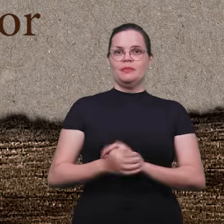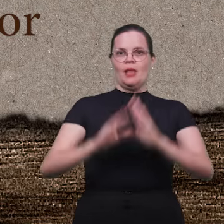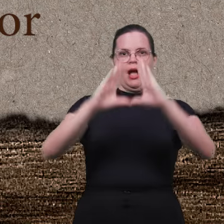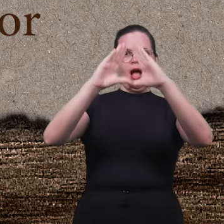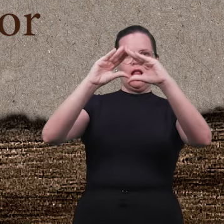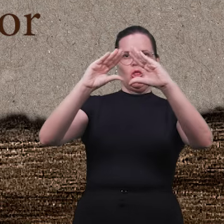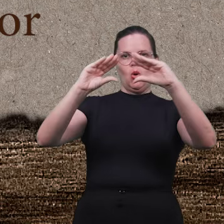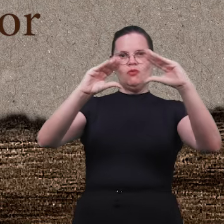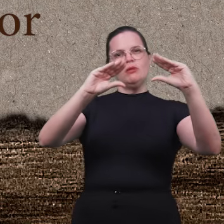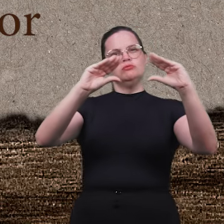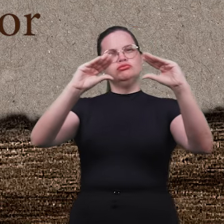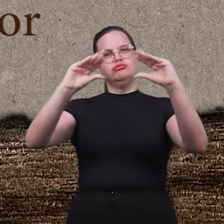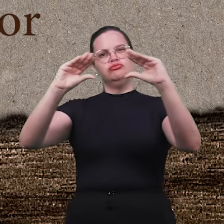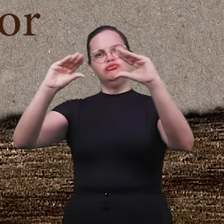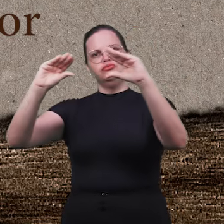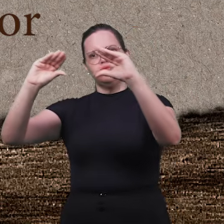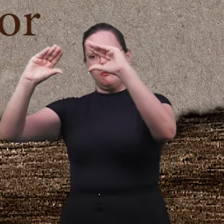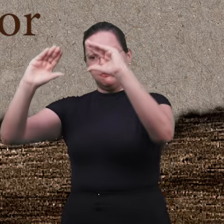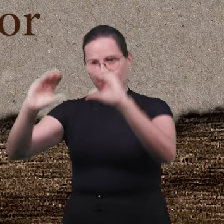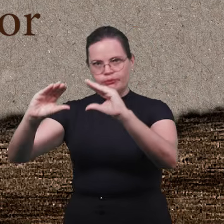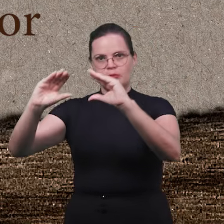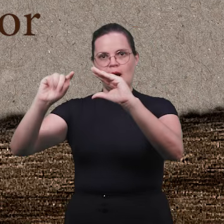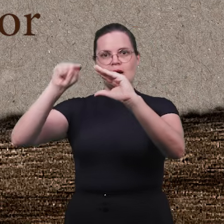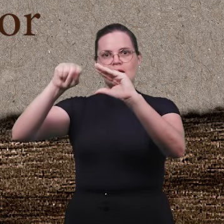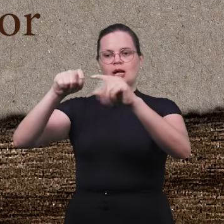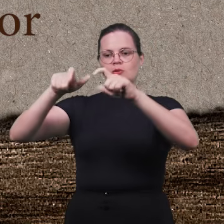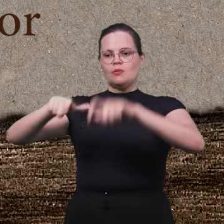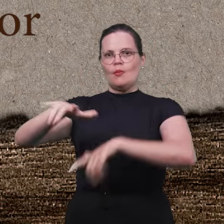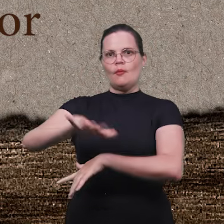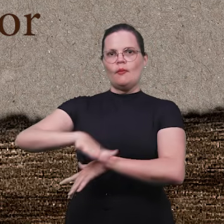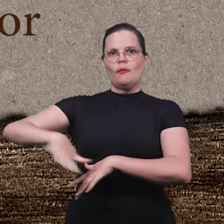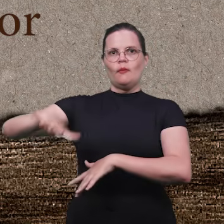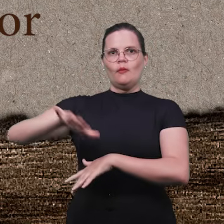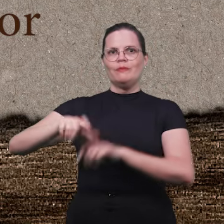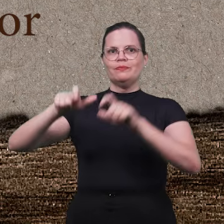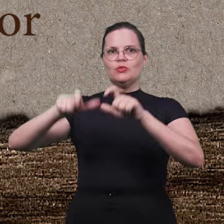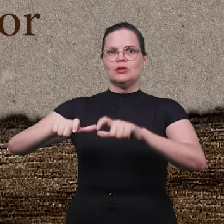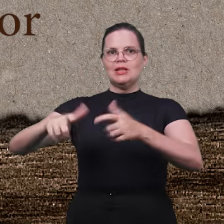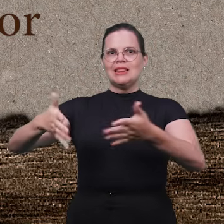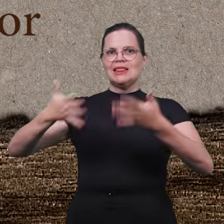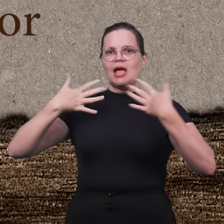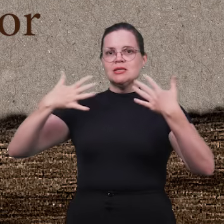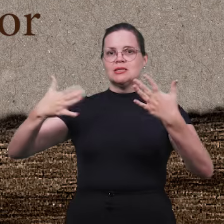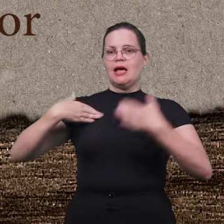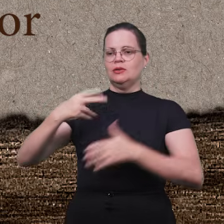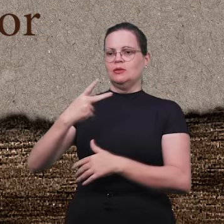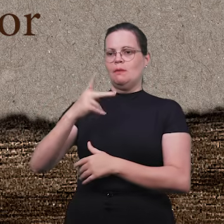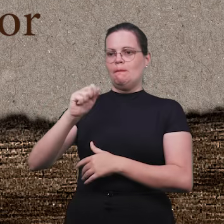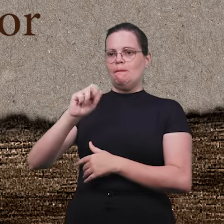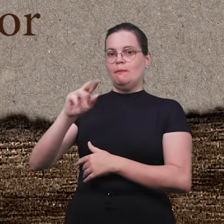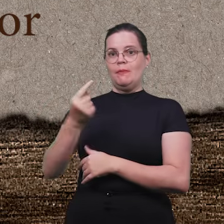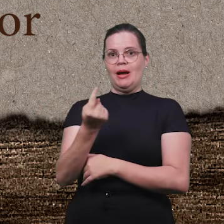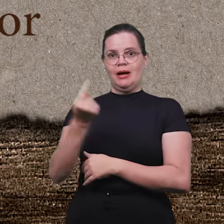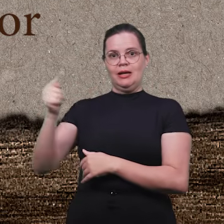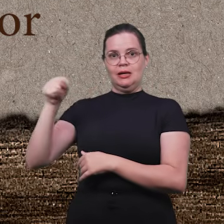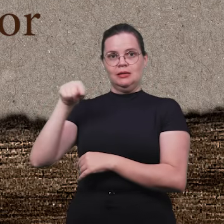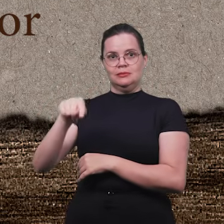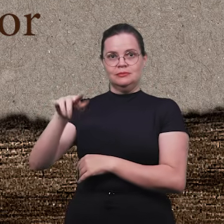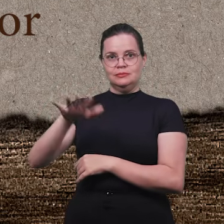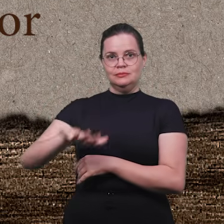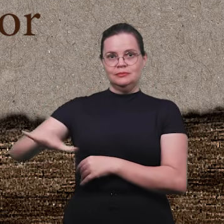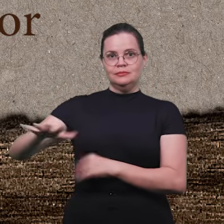nuvem parou no deserto de Parã. Assim partiram pela primeira vez, e